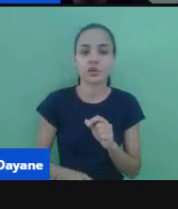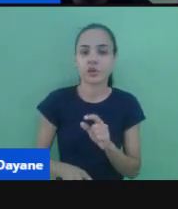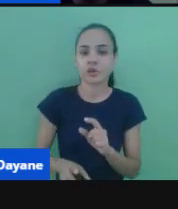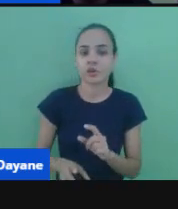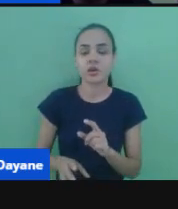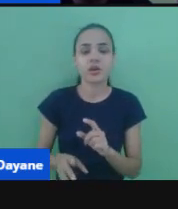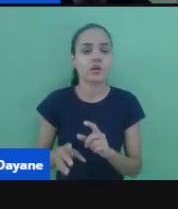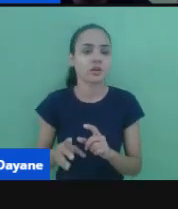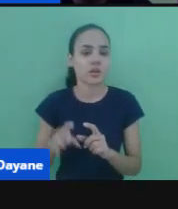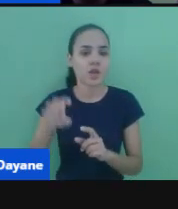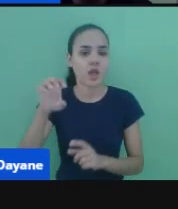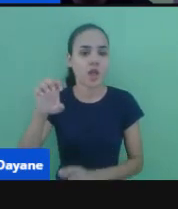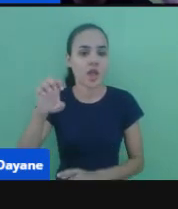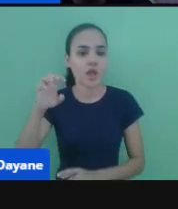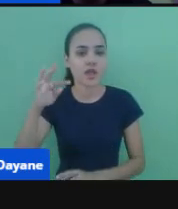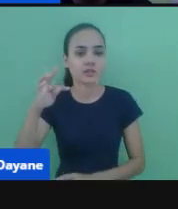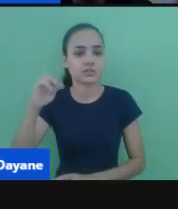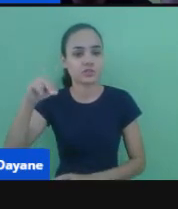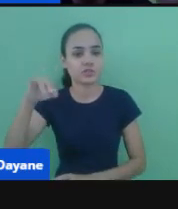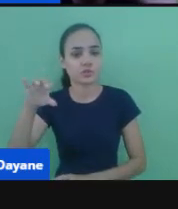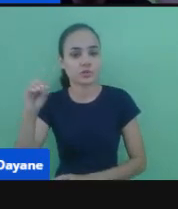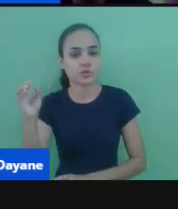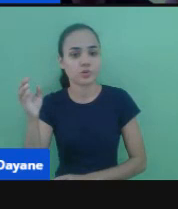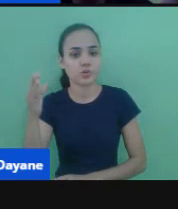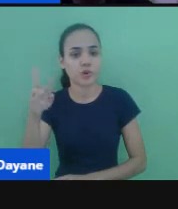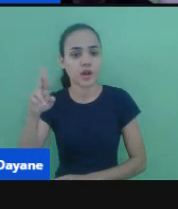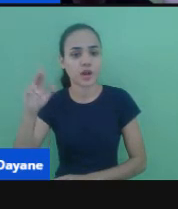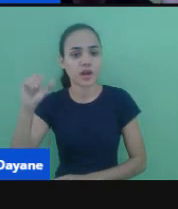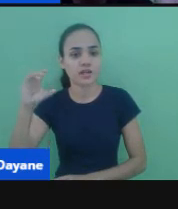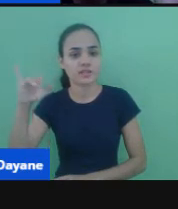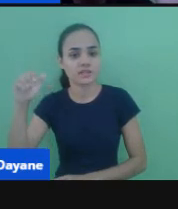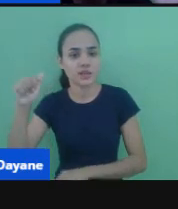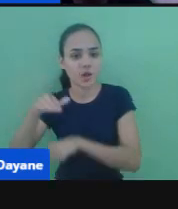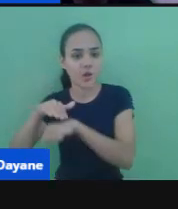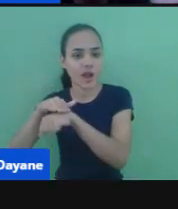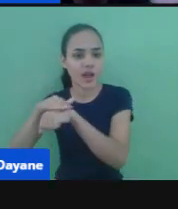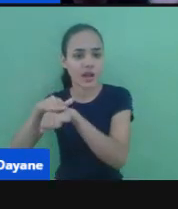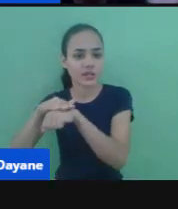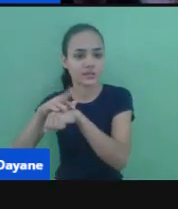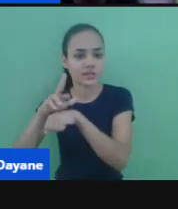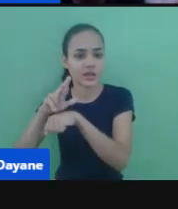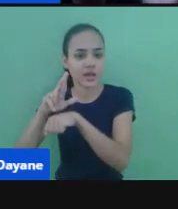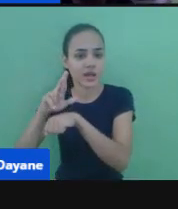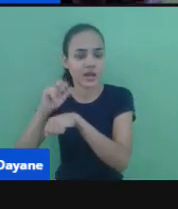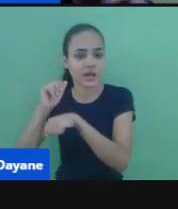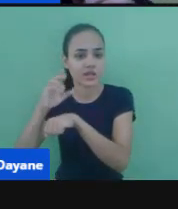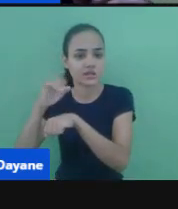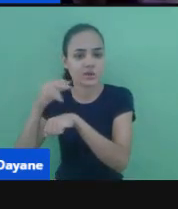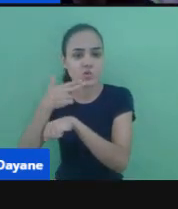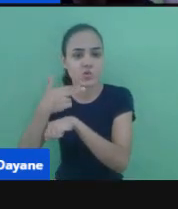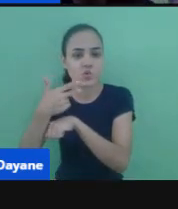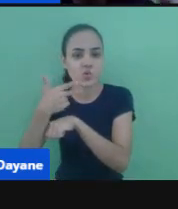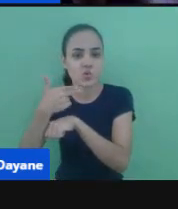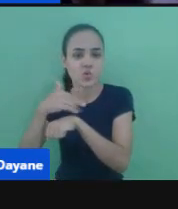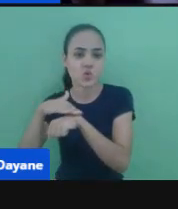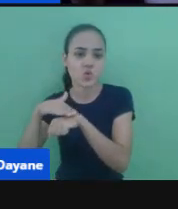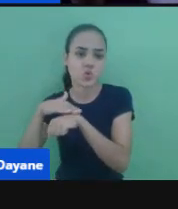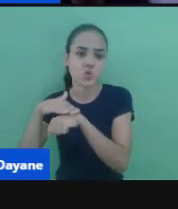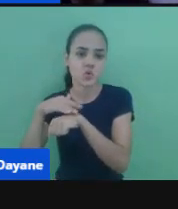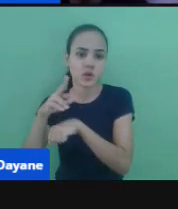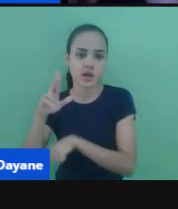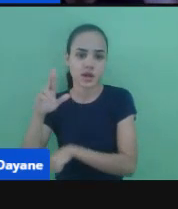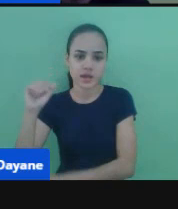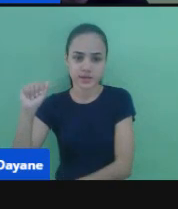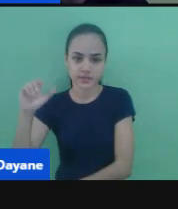étnico-racial. Não sei se esse é o termo, desculpem se eu estiver falando bobagem, mas é mais ou